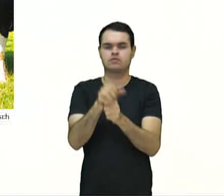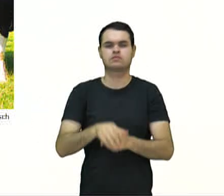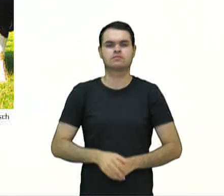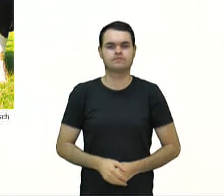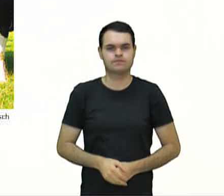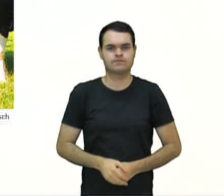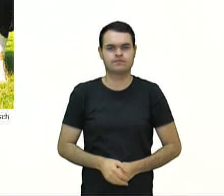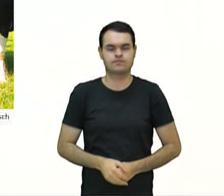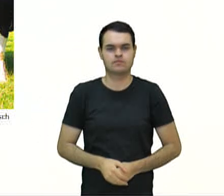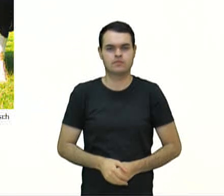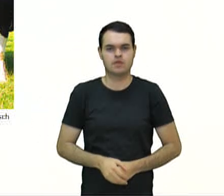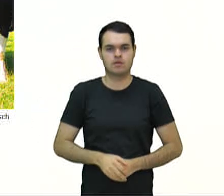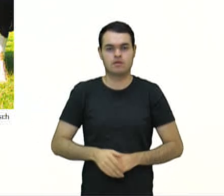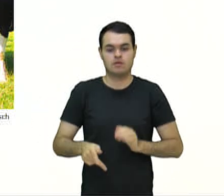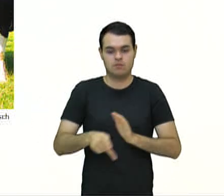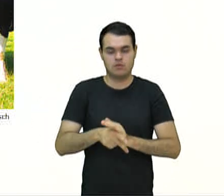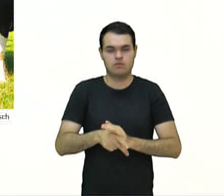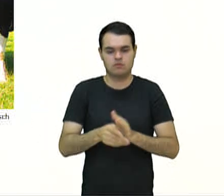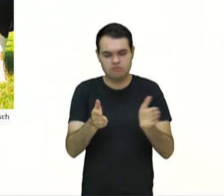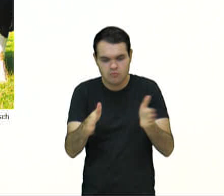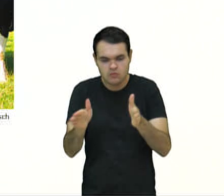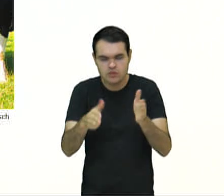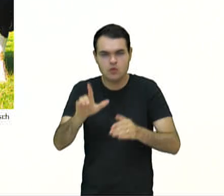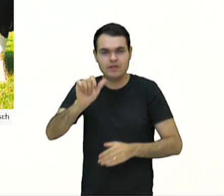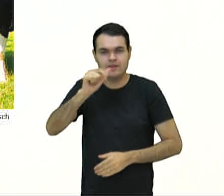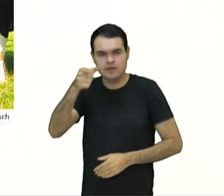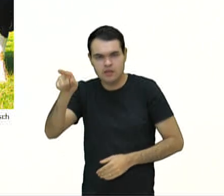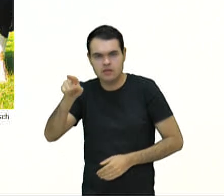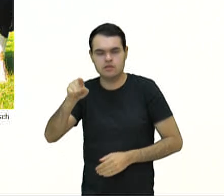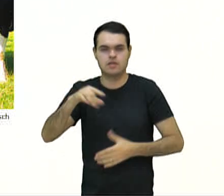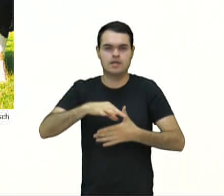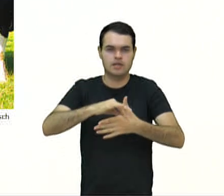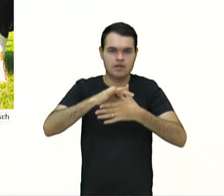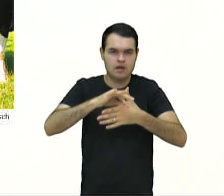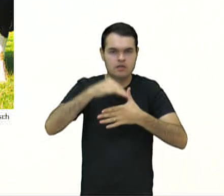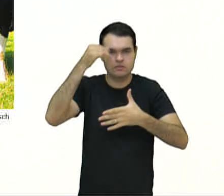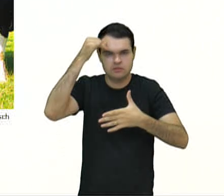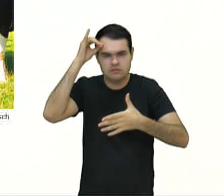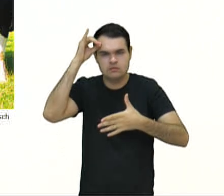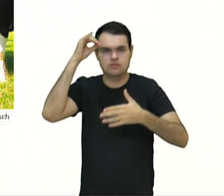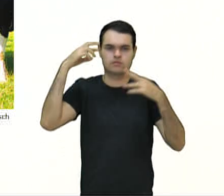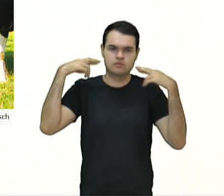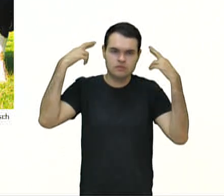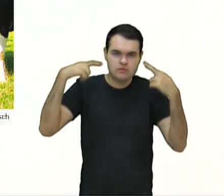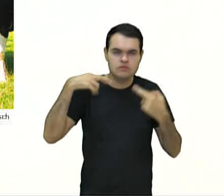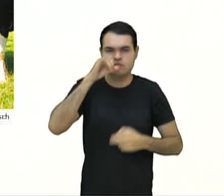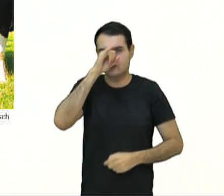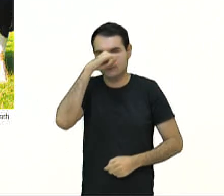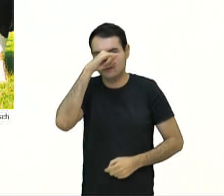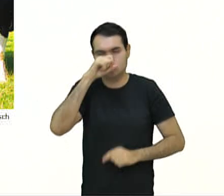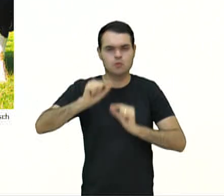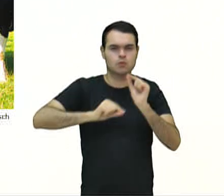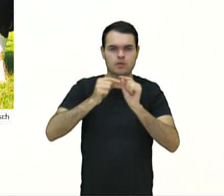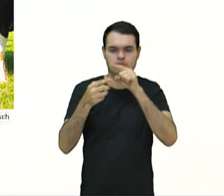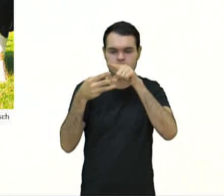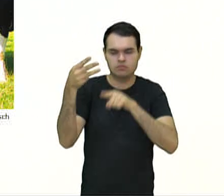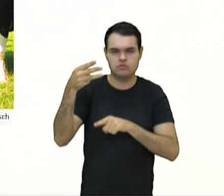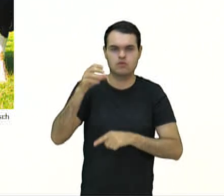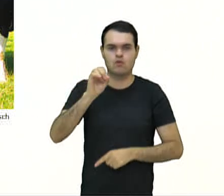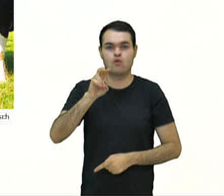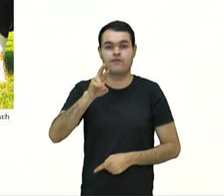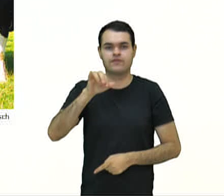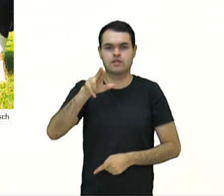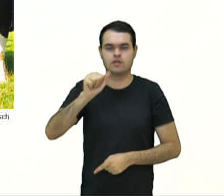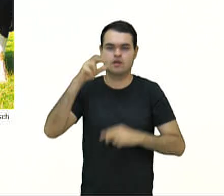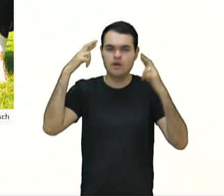relevância, trabalham com a produção de lã, carnes bovinas, ovinas e suínas. Vamos lembrar o que são os ovinos, são aqui